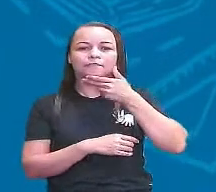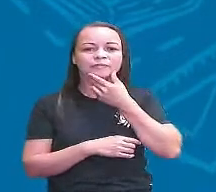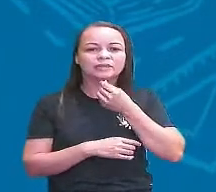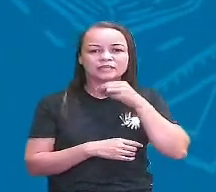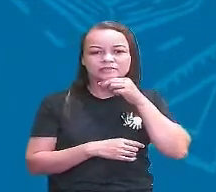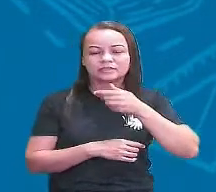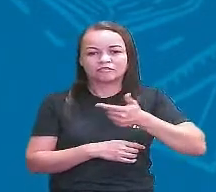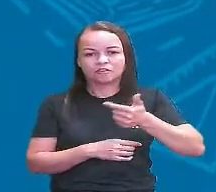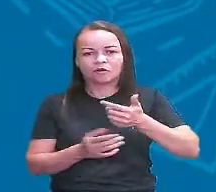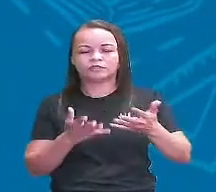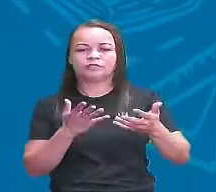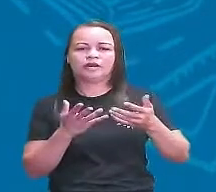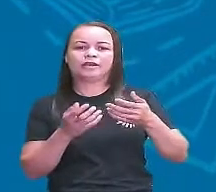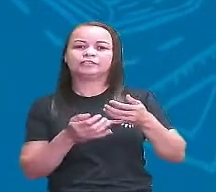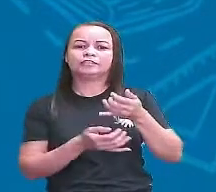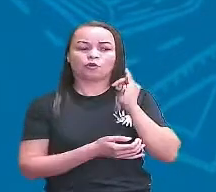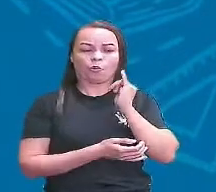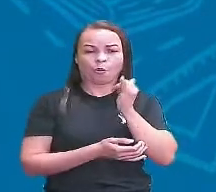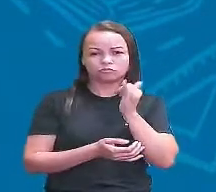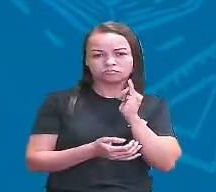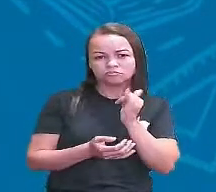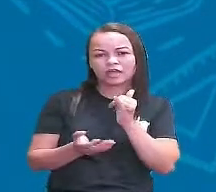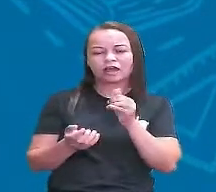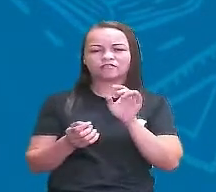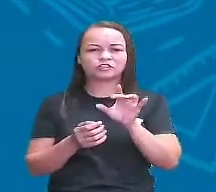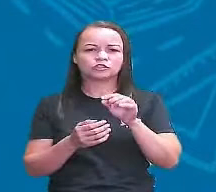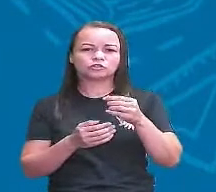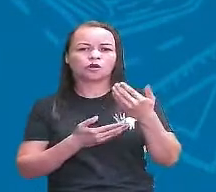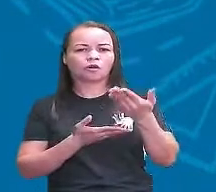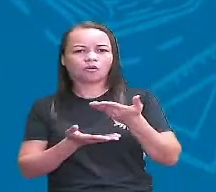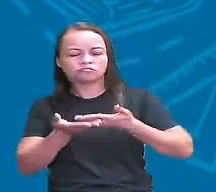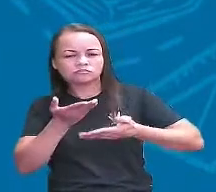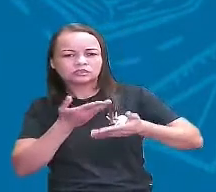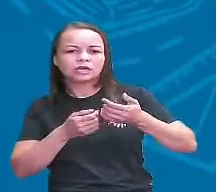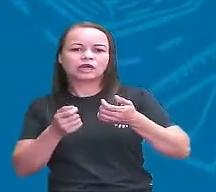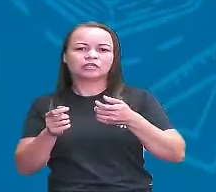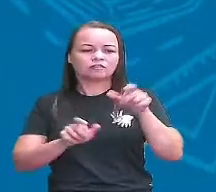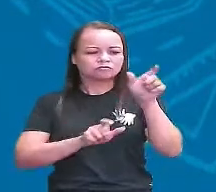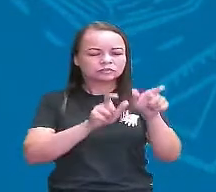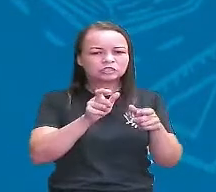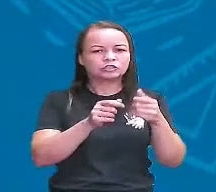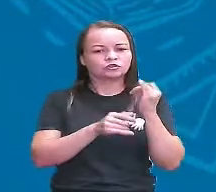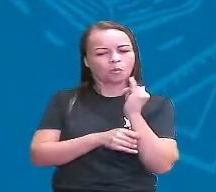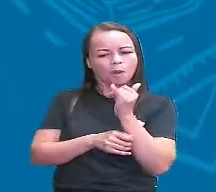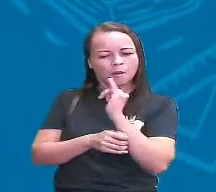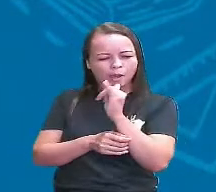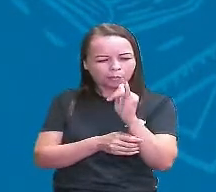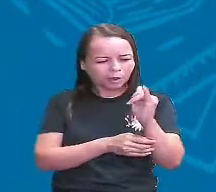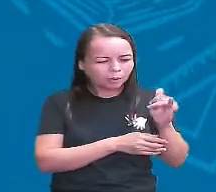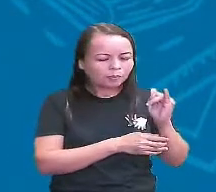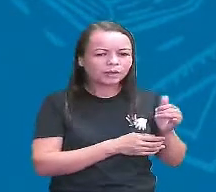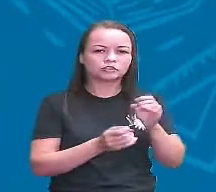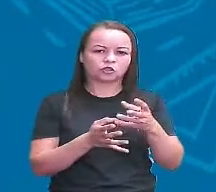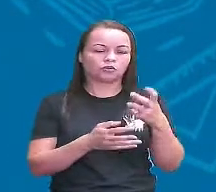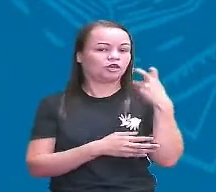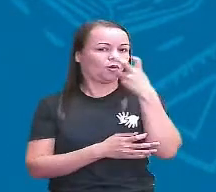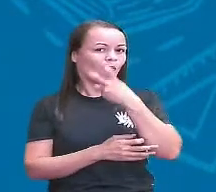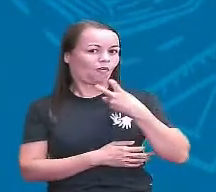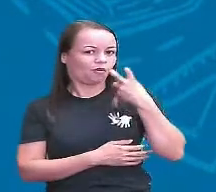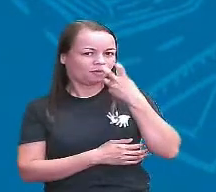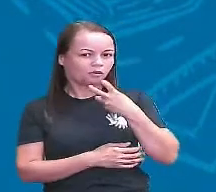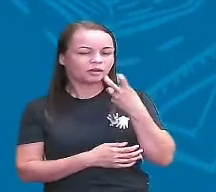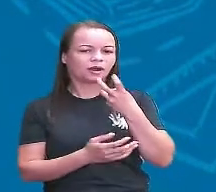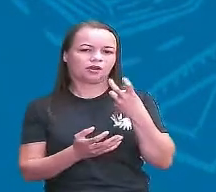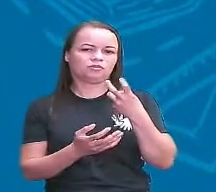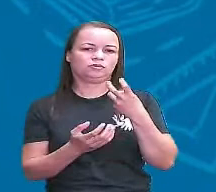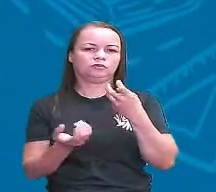ia passando de boca a boca. Isso chama uma tradição oral, tá? Quando é contada